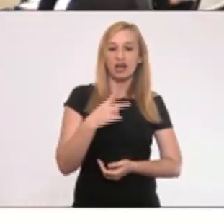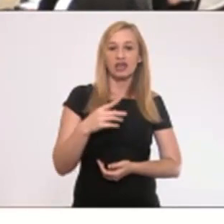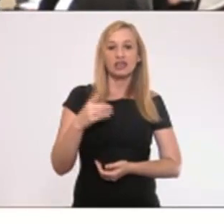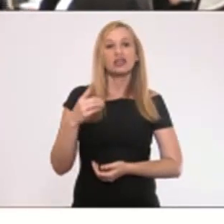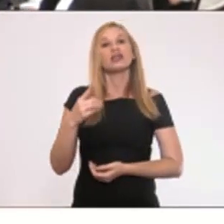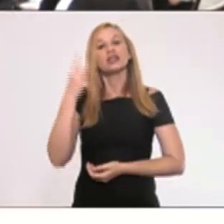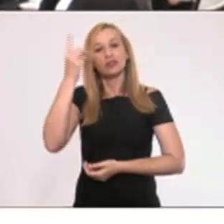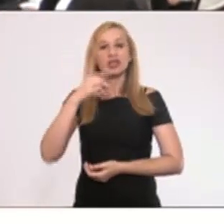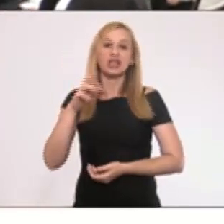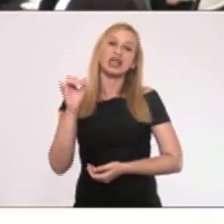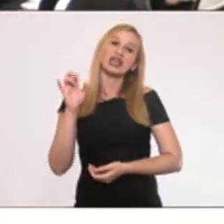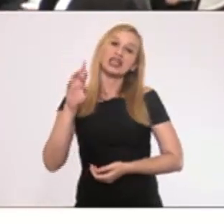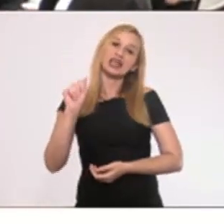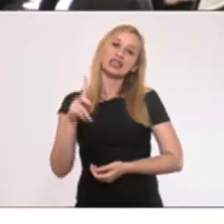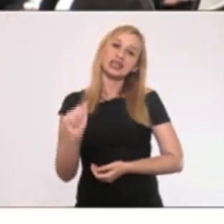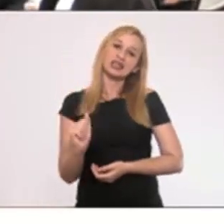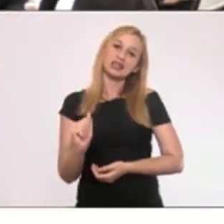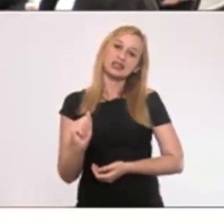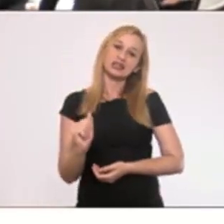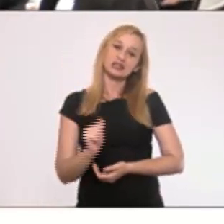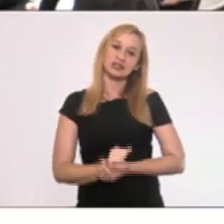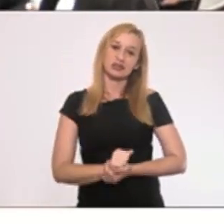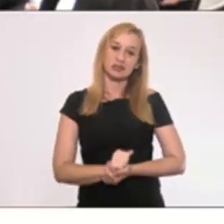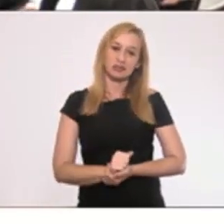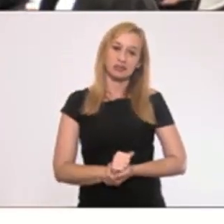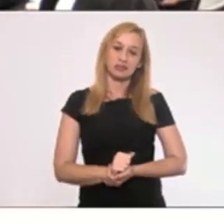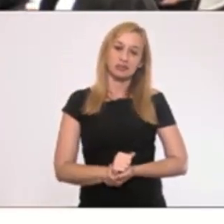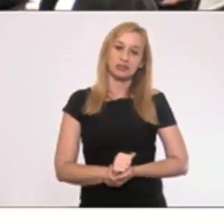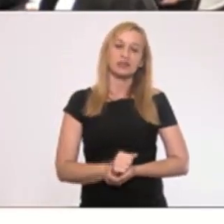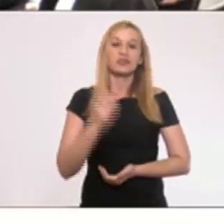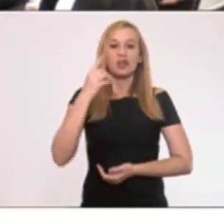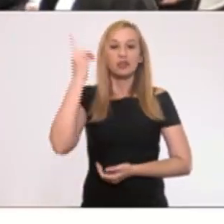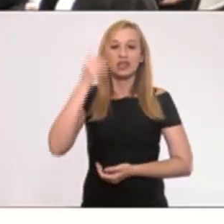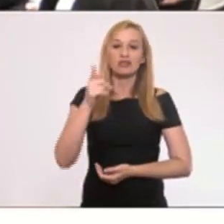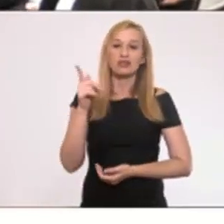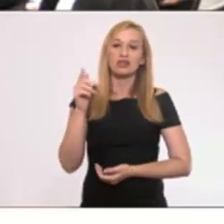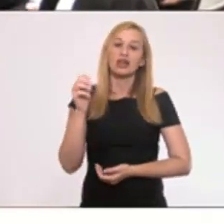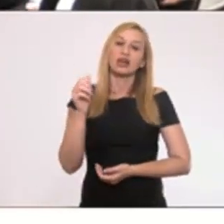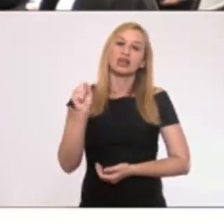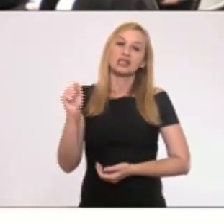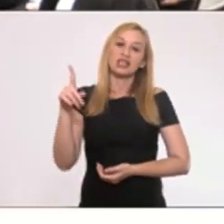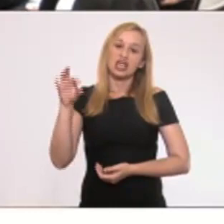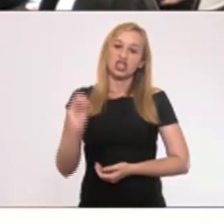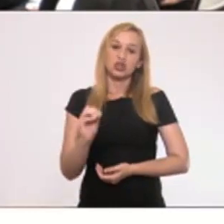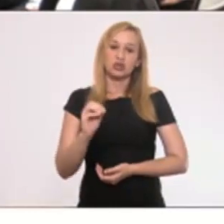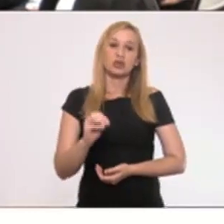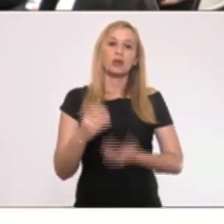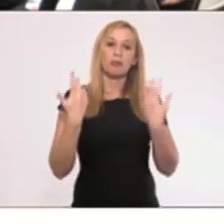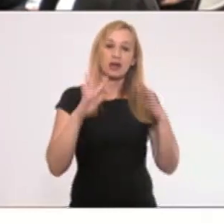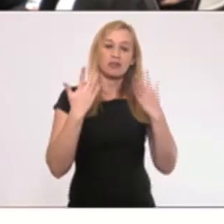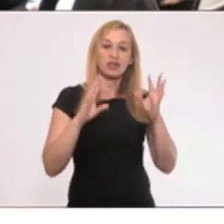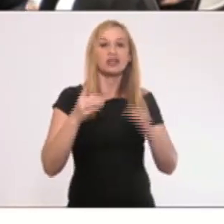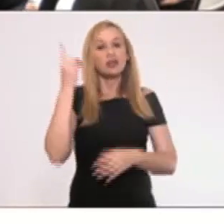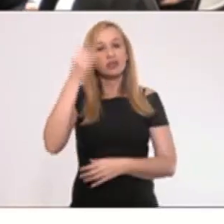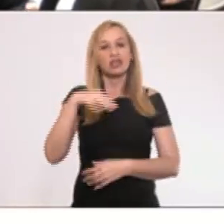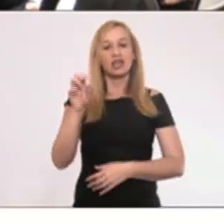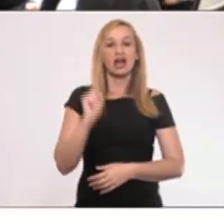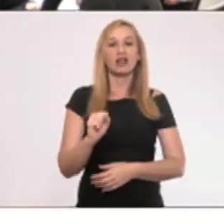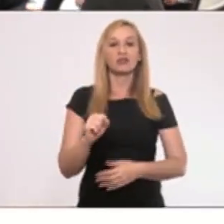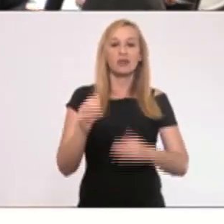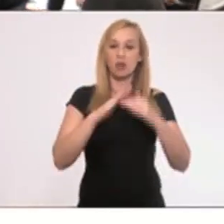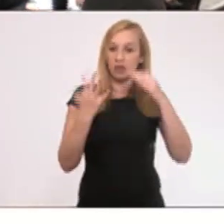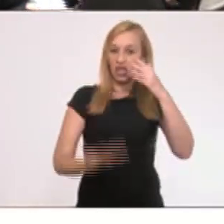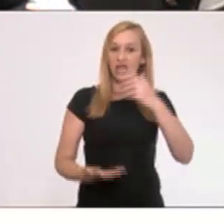que se encontra numa agenda externa. Ok. Declaração. Deputado Sérgio Fernandes. Parabenizar o deputado Carlos Caiado pela